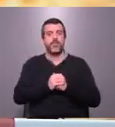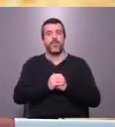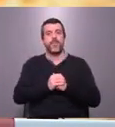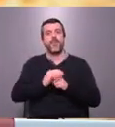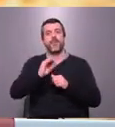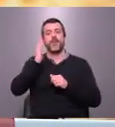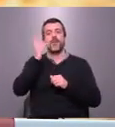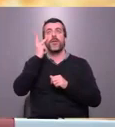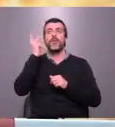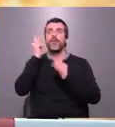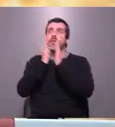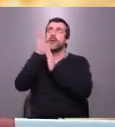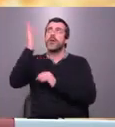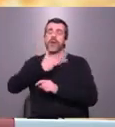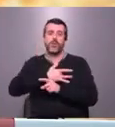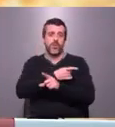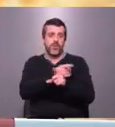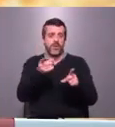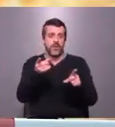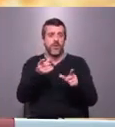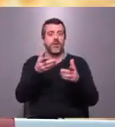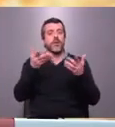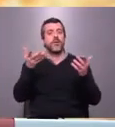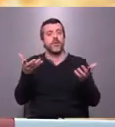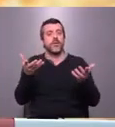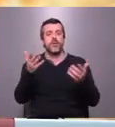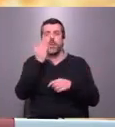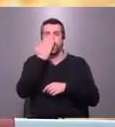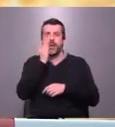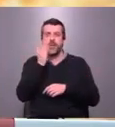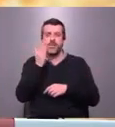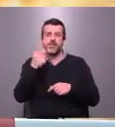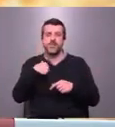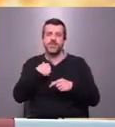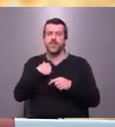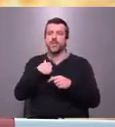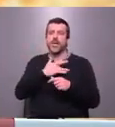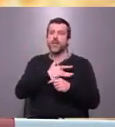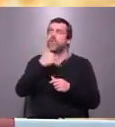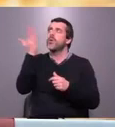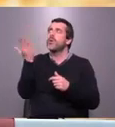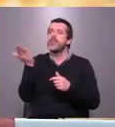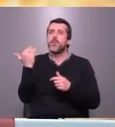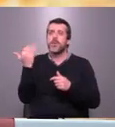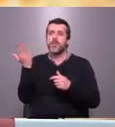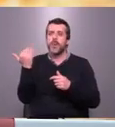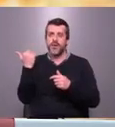confrontamos a nossa vida com este amor de Deus que nos damos conta da insuficiência da nossa resposta de amor.